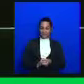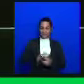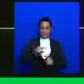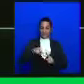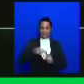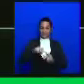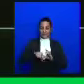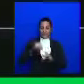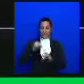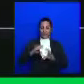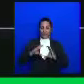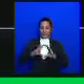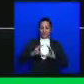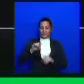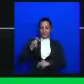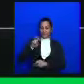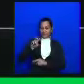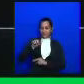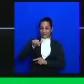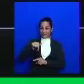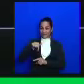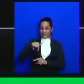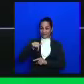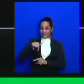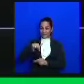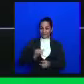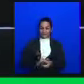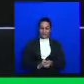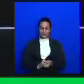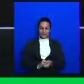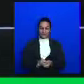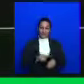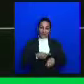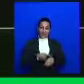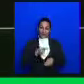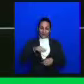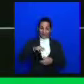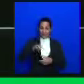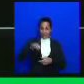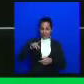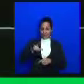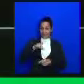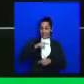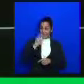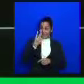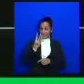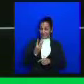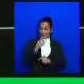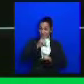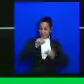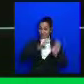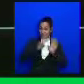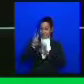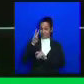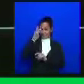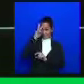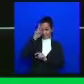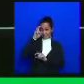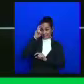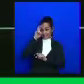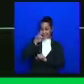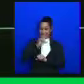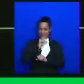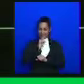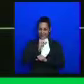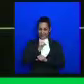Mais uma bola sorteada, 57, bola 57. Agora a Mega Sena conta com 3 sorteios semanais, às terças, quintas